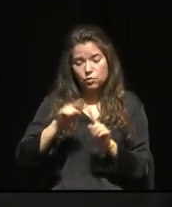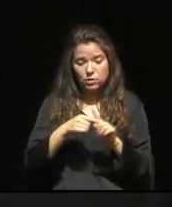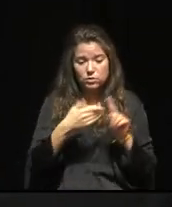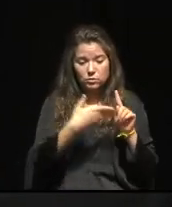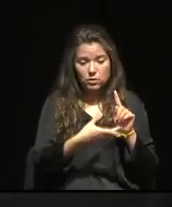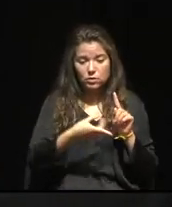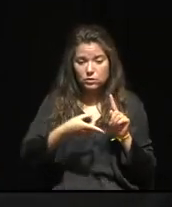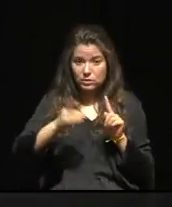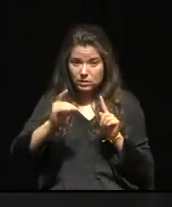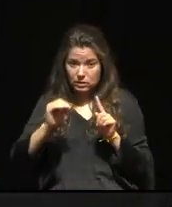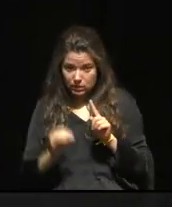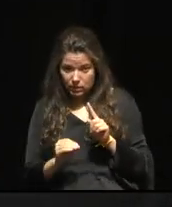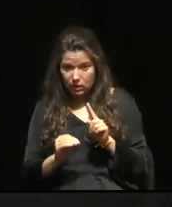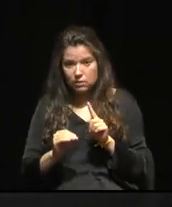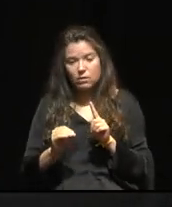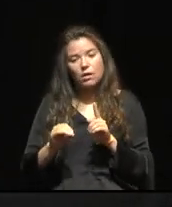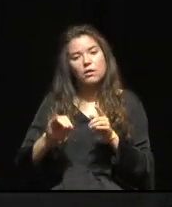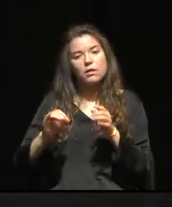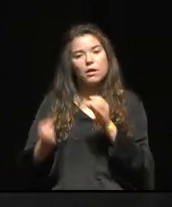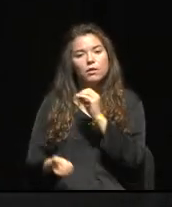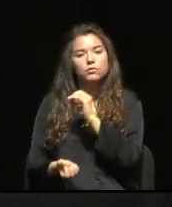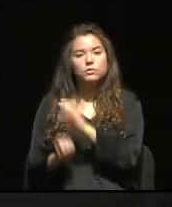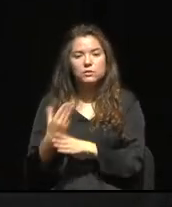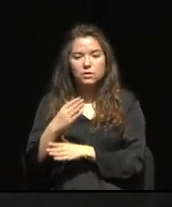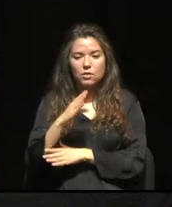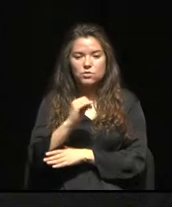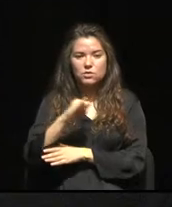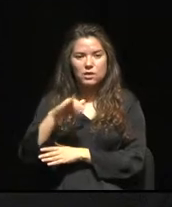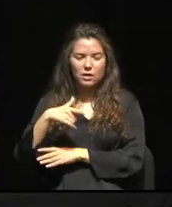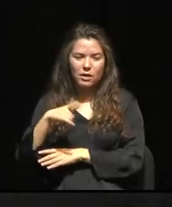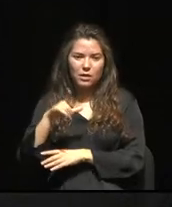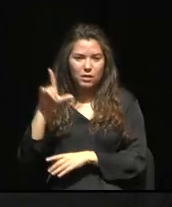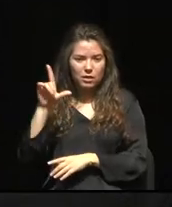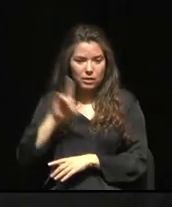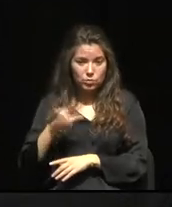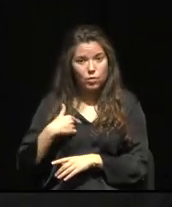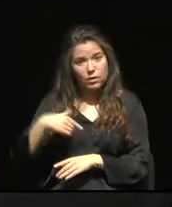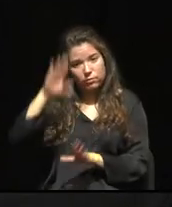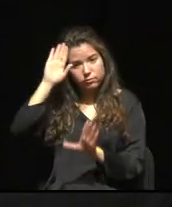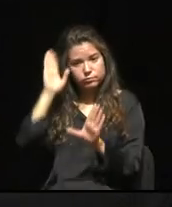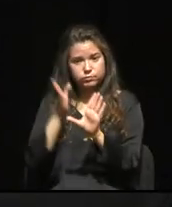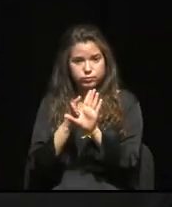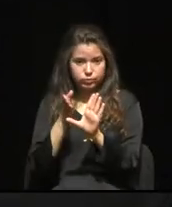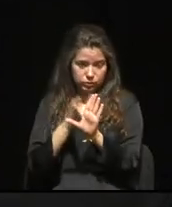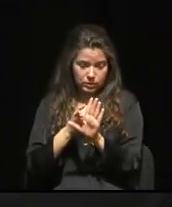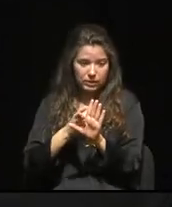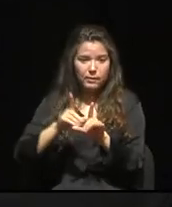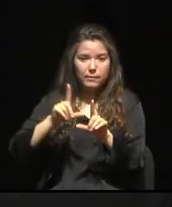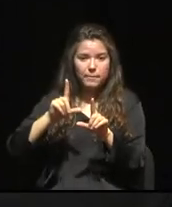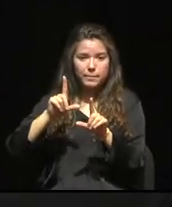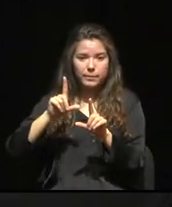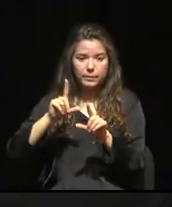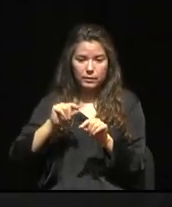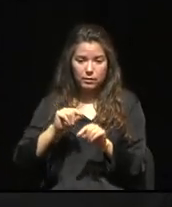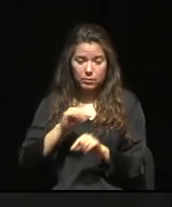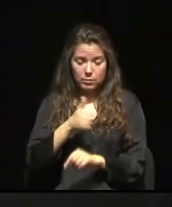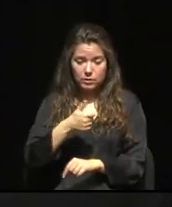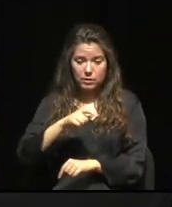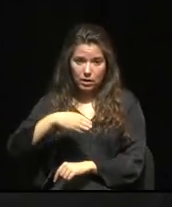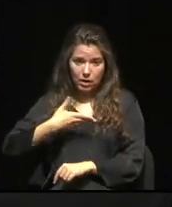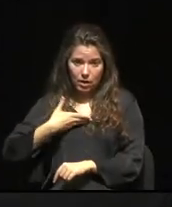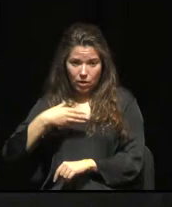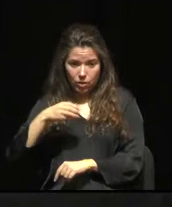frequentava a fundação Shine em Lisboa por estímulo dramaturgo e psiquiatra Bernardo santareno na